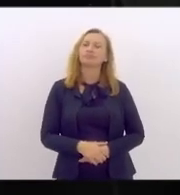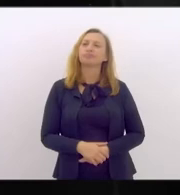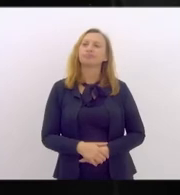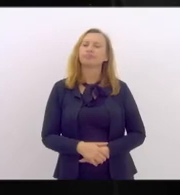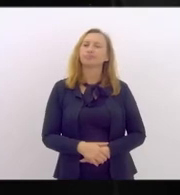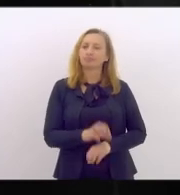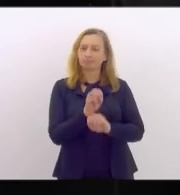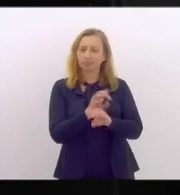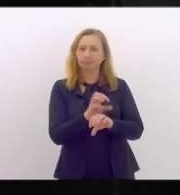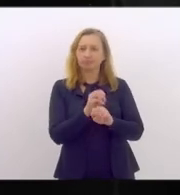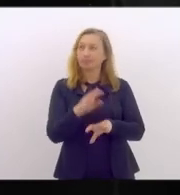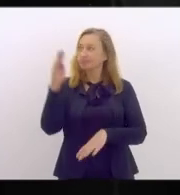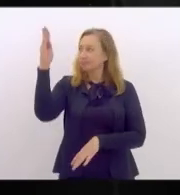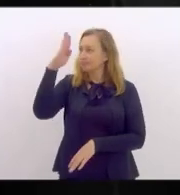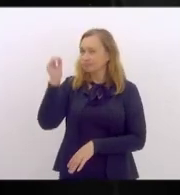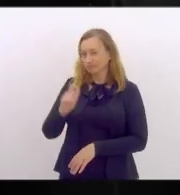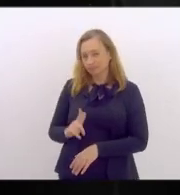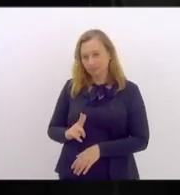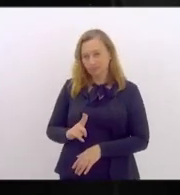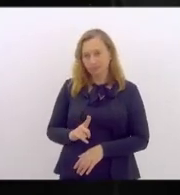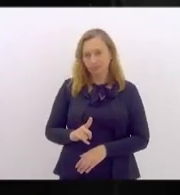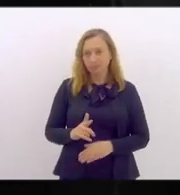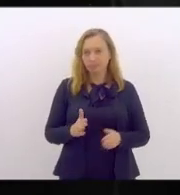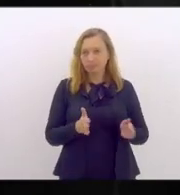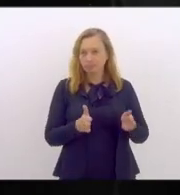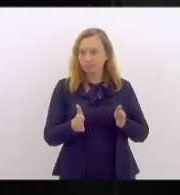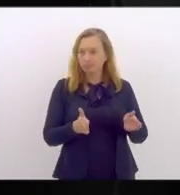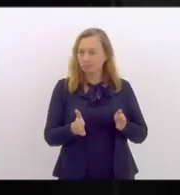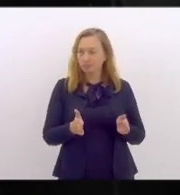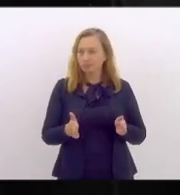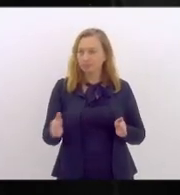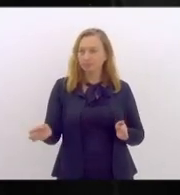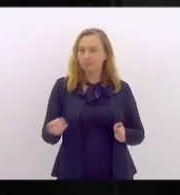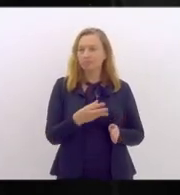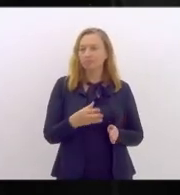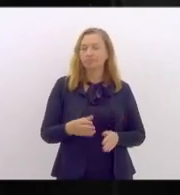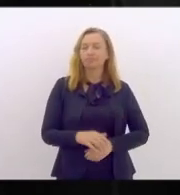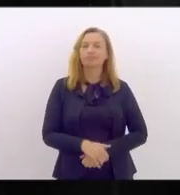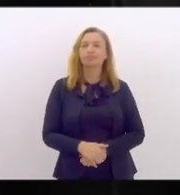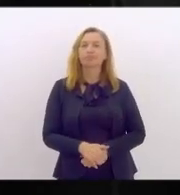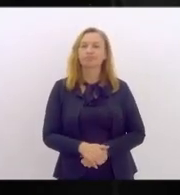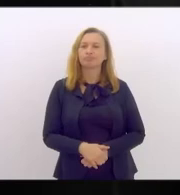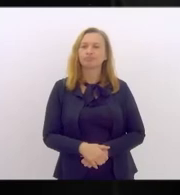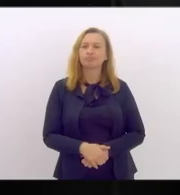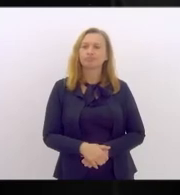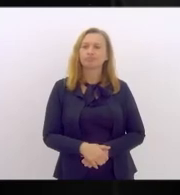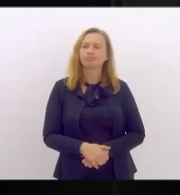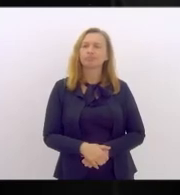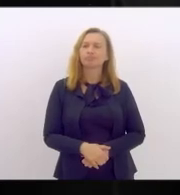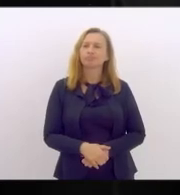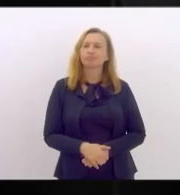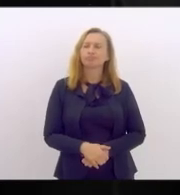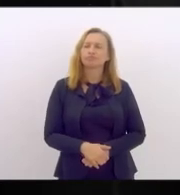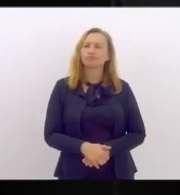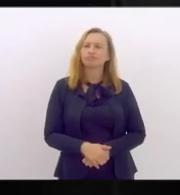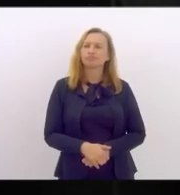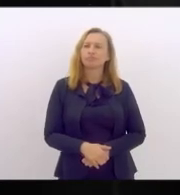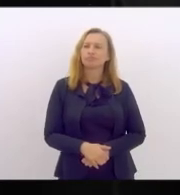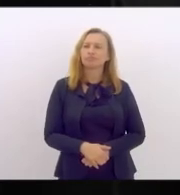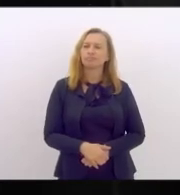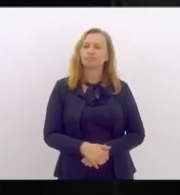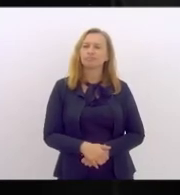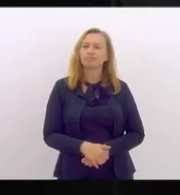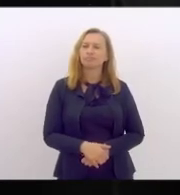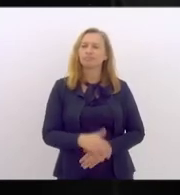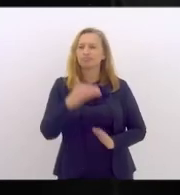a educação brasileira para o próximo período um deles Sem dúvida alguma um dele Sem dúvida alguma é o cumprimento